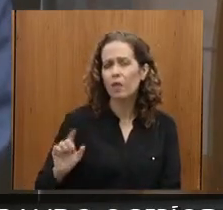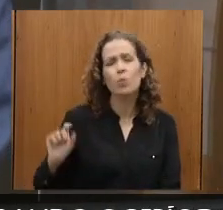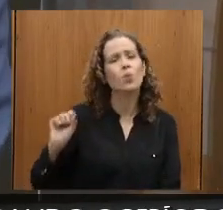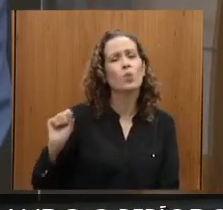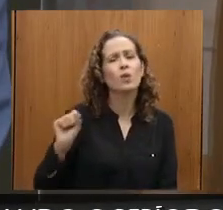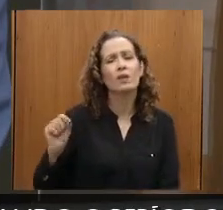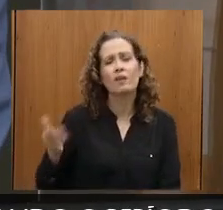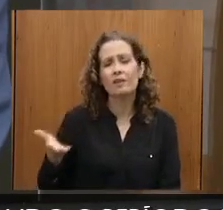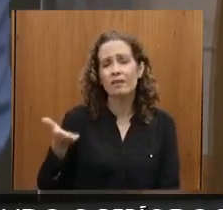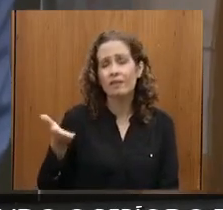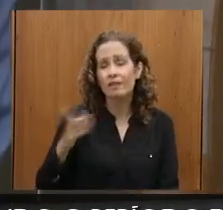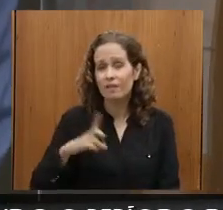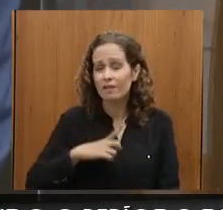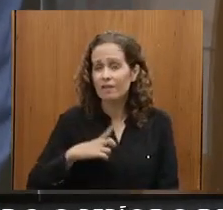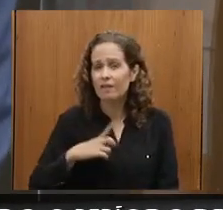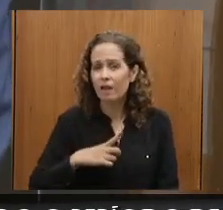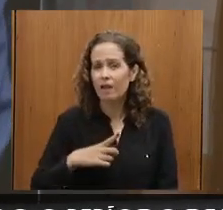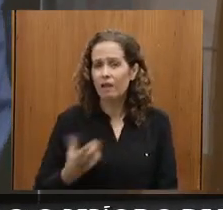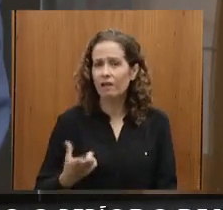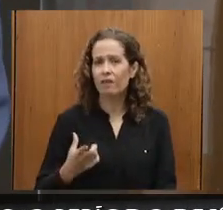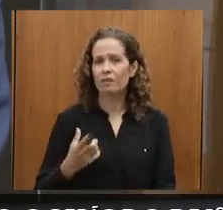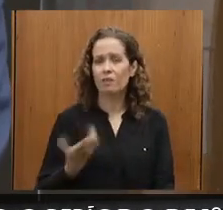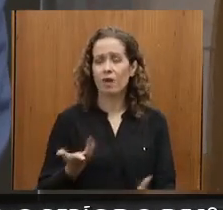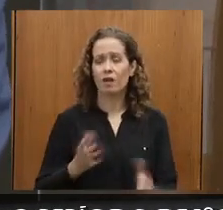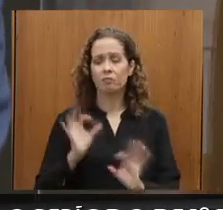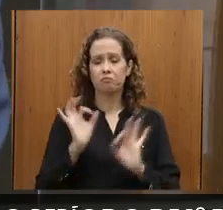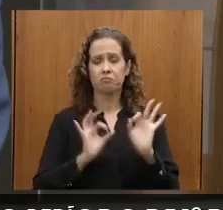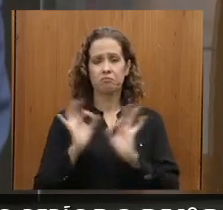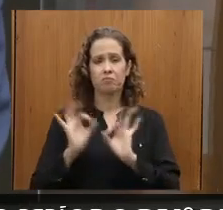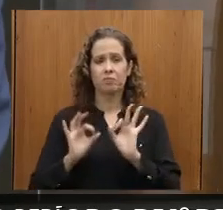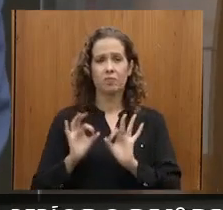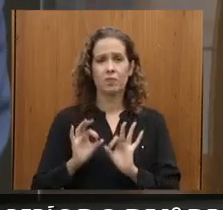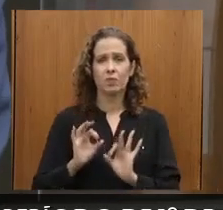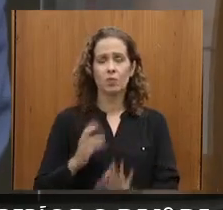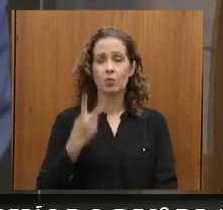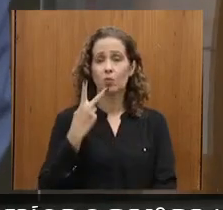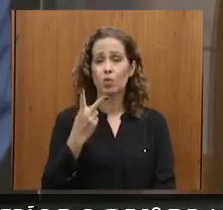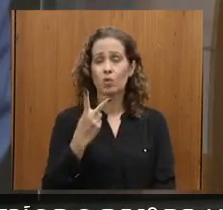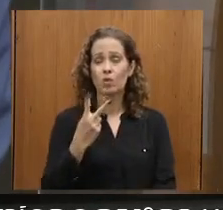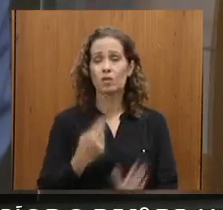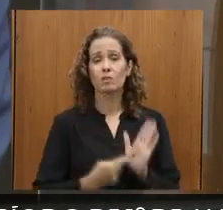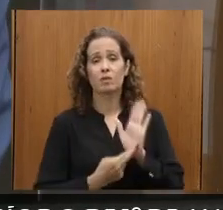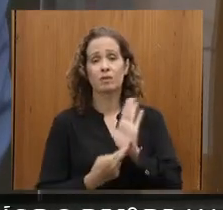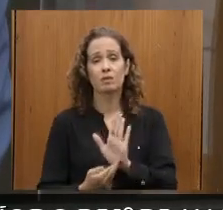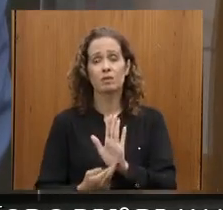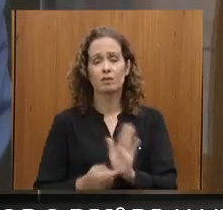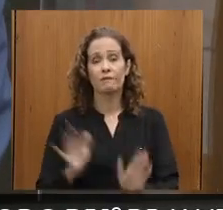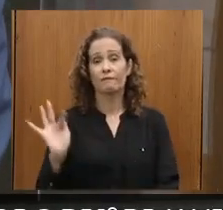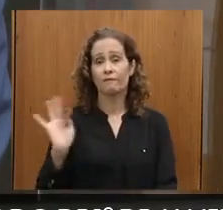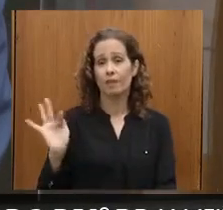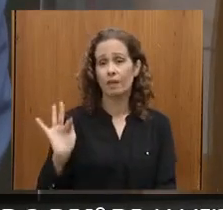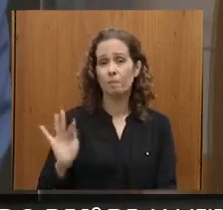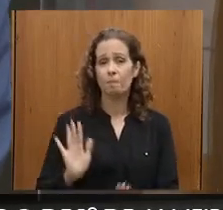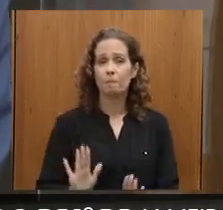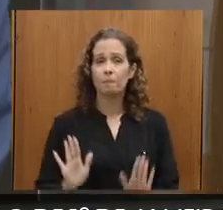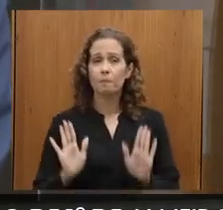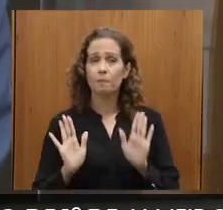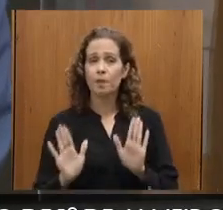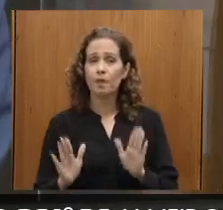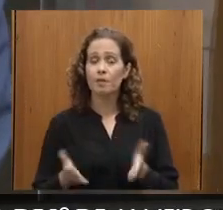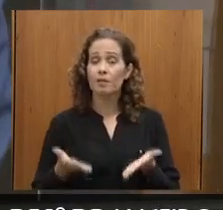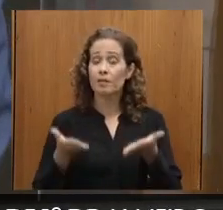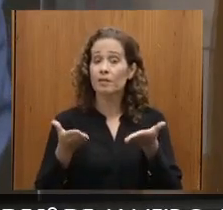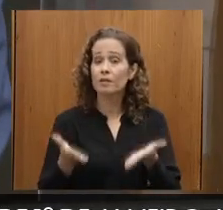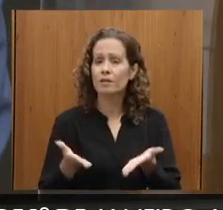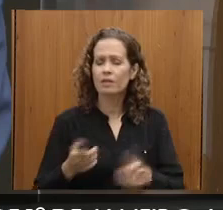estabelecer por dois, praticamente, dois representantes federais, mas as condições nesse atual